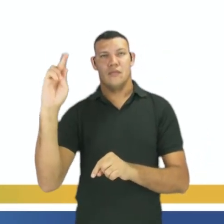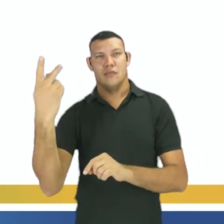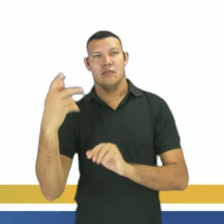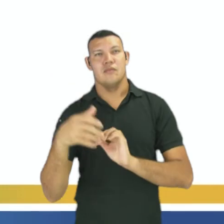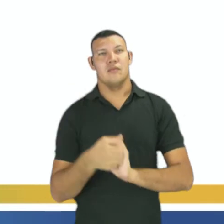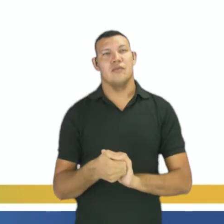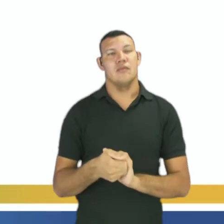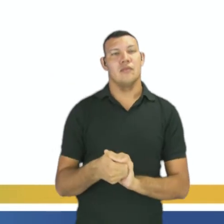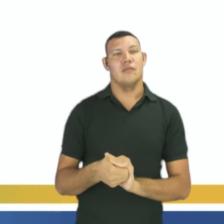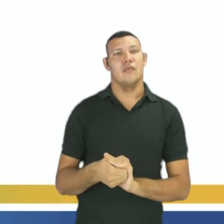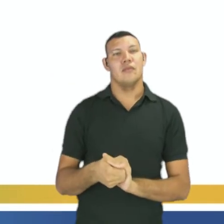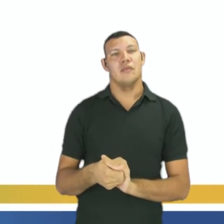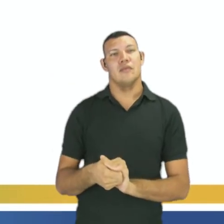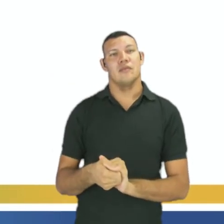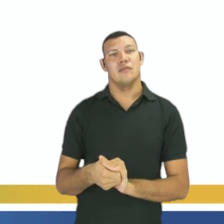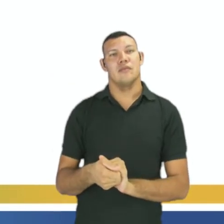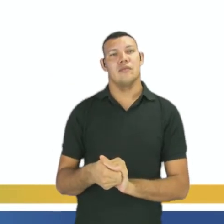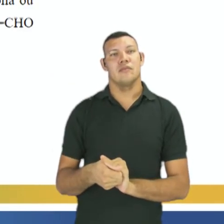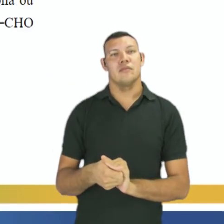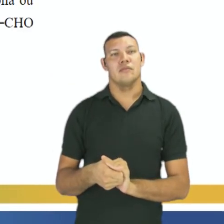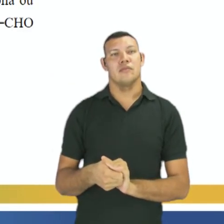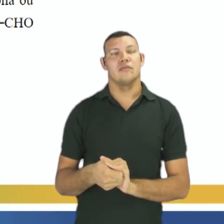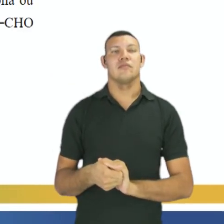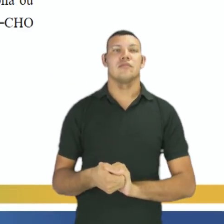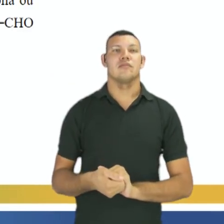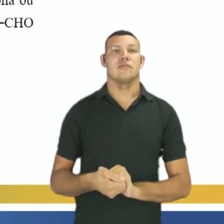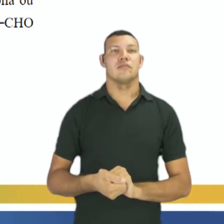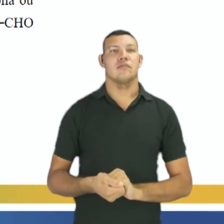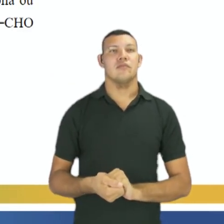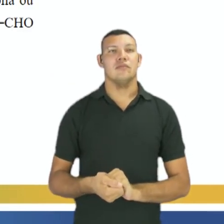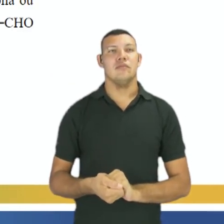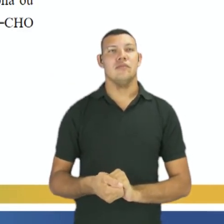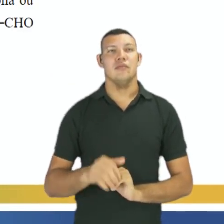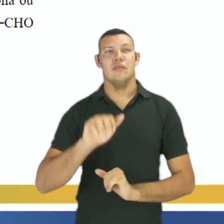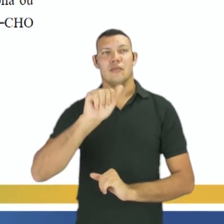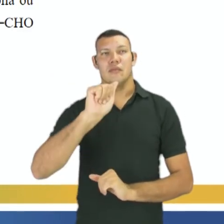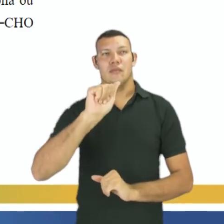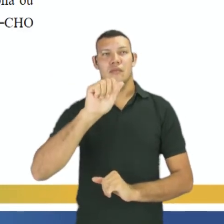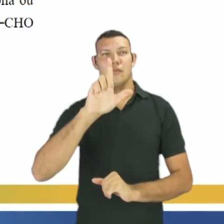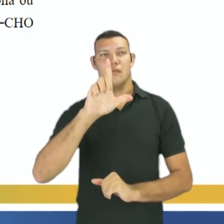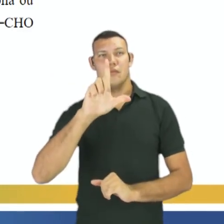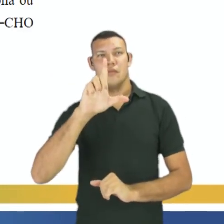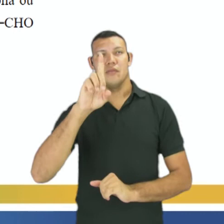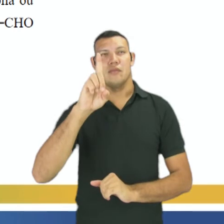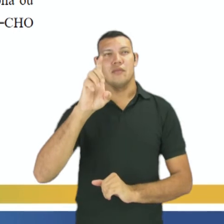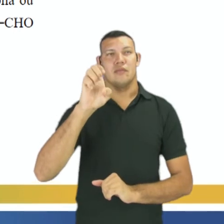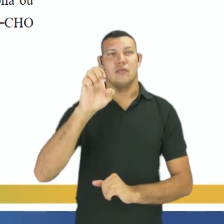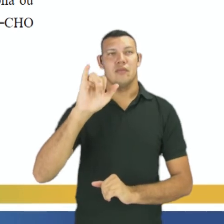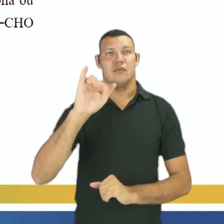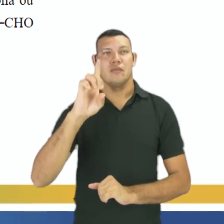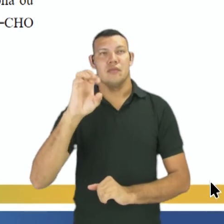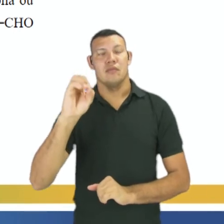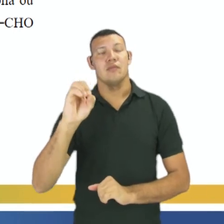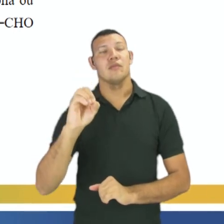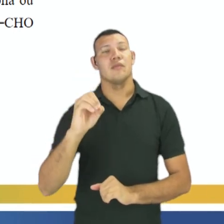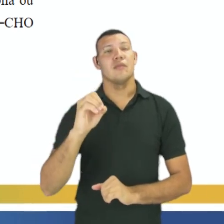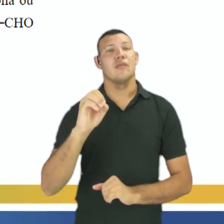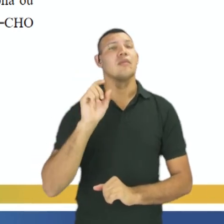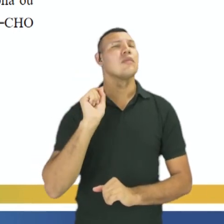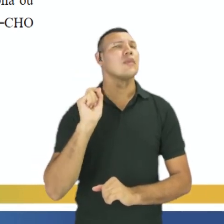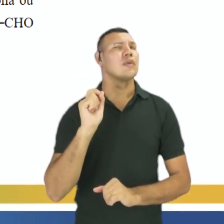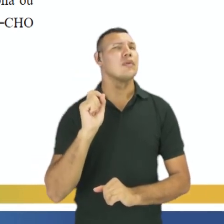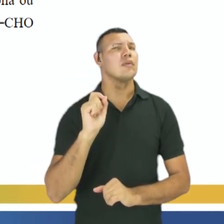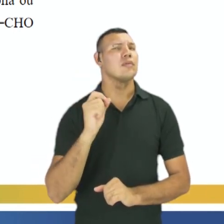difenol, o trifenol aqui embaixo. Vocês podem ver. O aldeído, como você sabe, ele tem o quê, gente? Ele tem